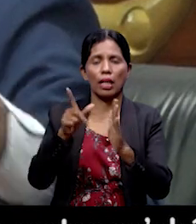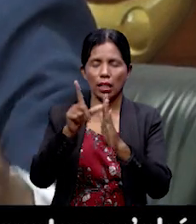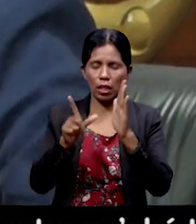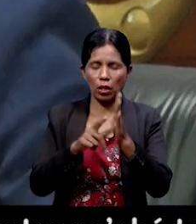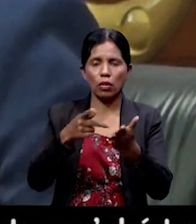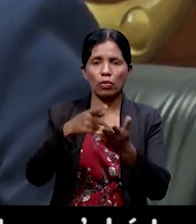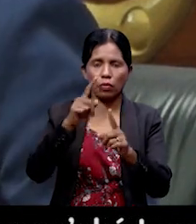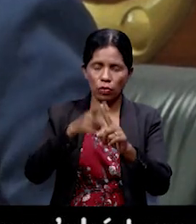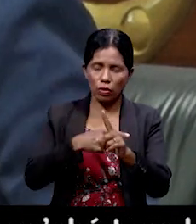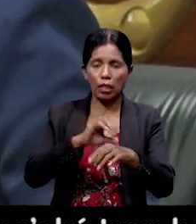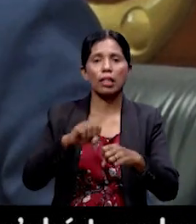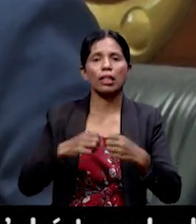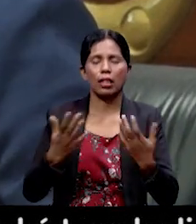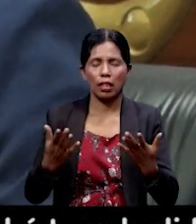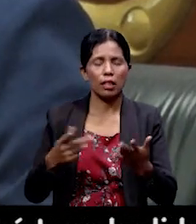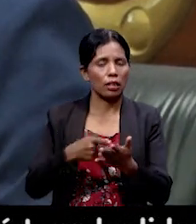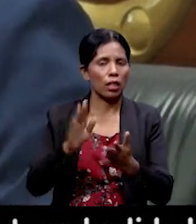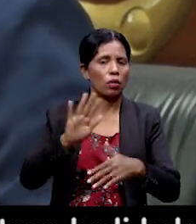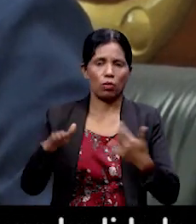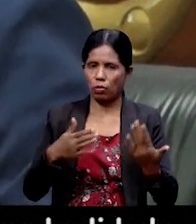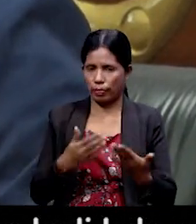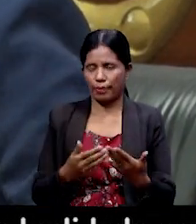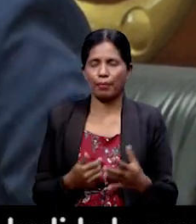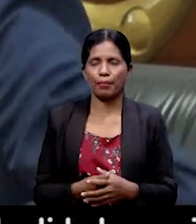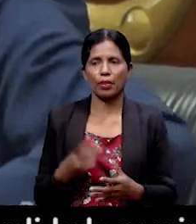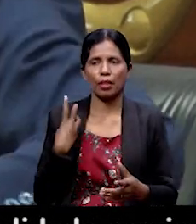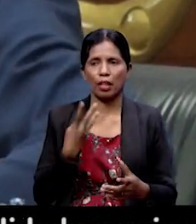halo pagamento tu tuir ne. Tamane ami